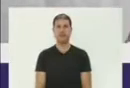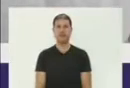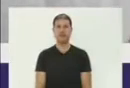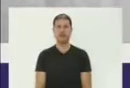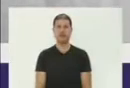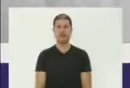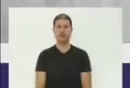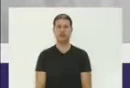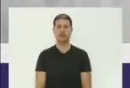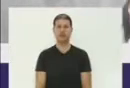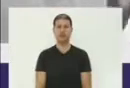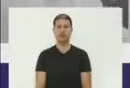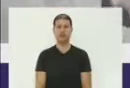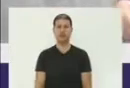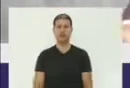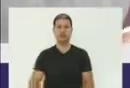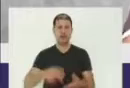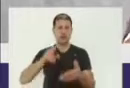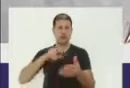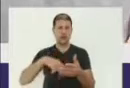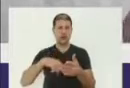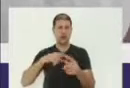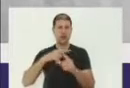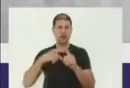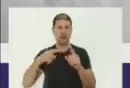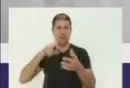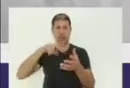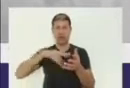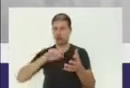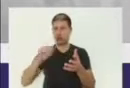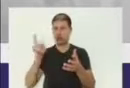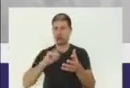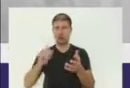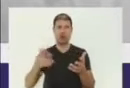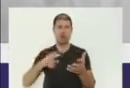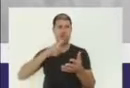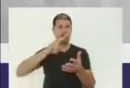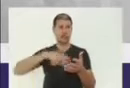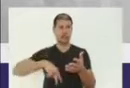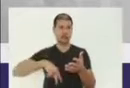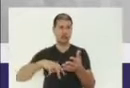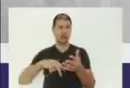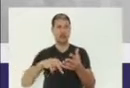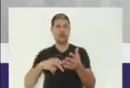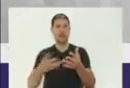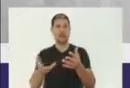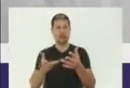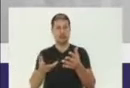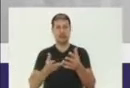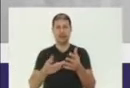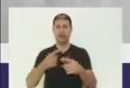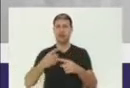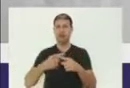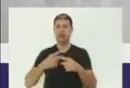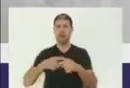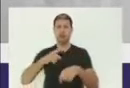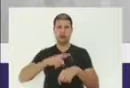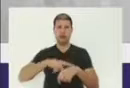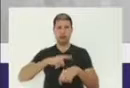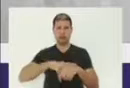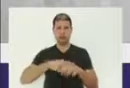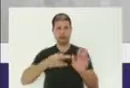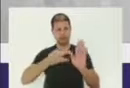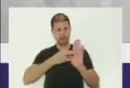De um trecho que eu não fiz a leitura na íntegra, porque hoje as leituras estavam um pouco mais aceleradas por causa do tempo regimental, mas